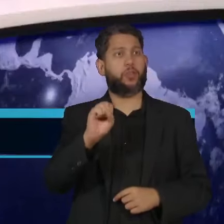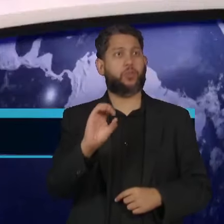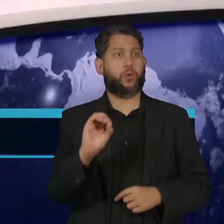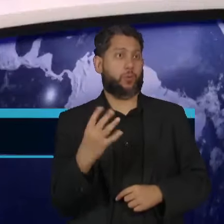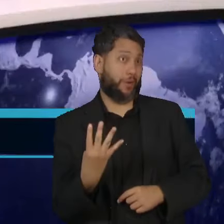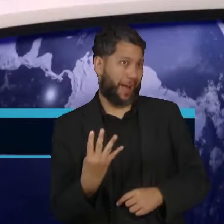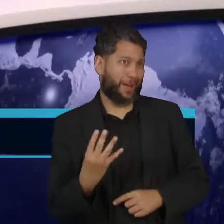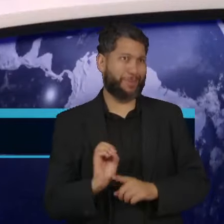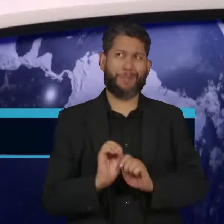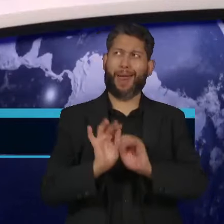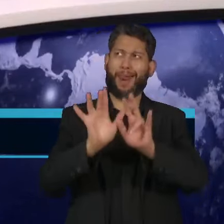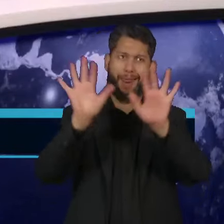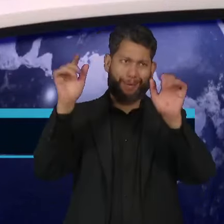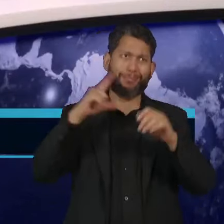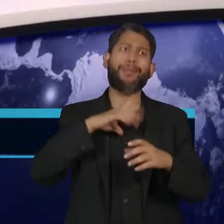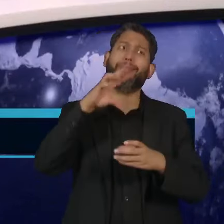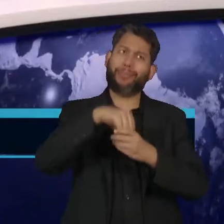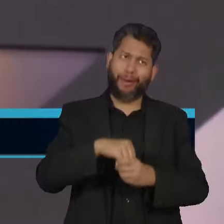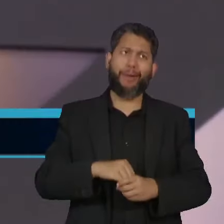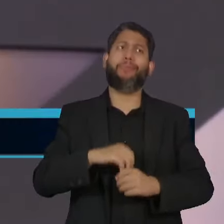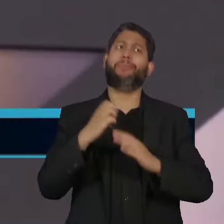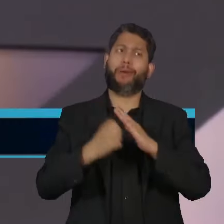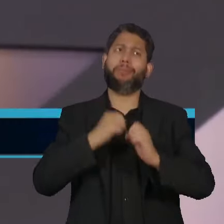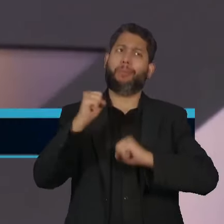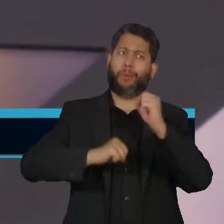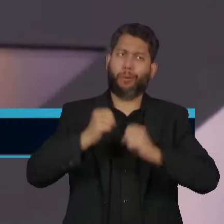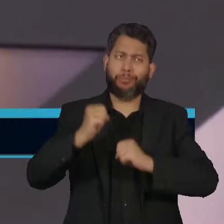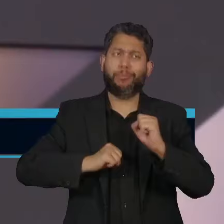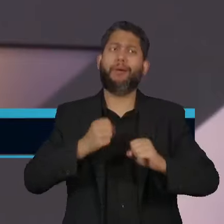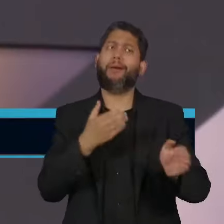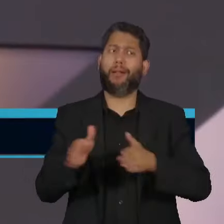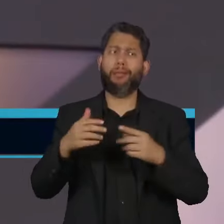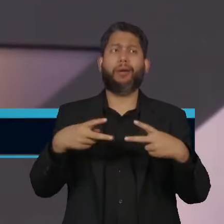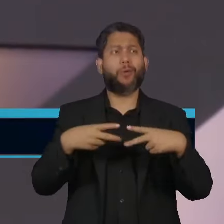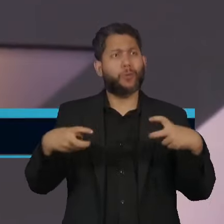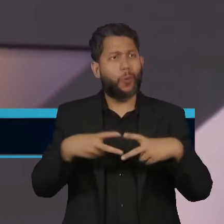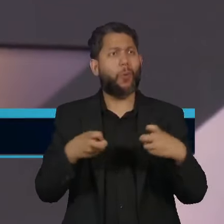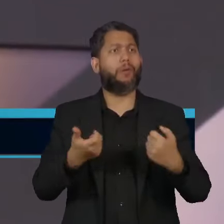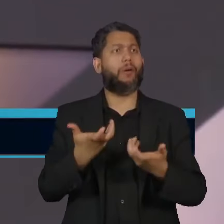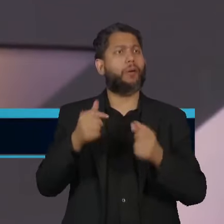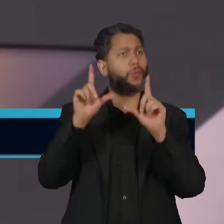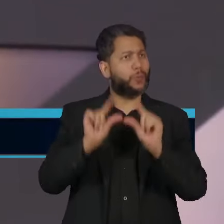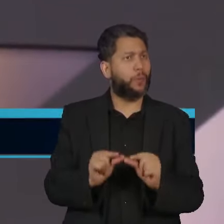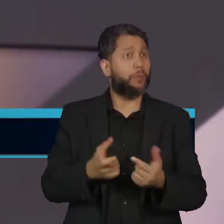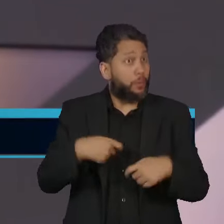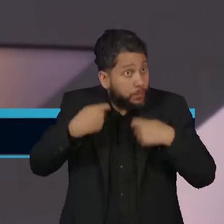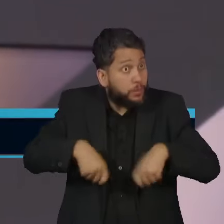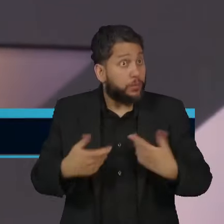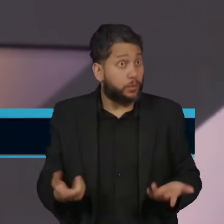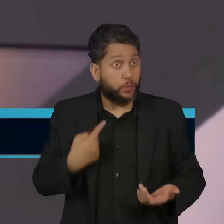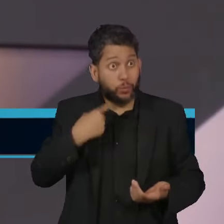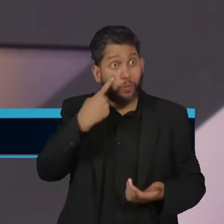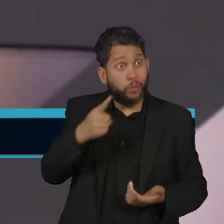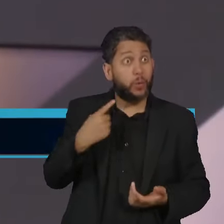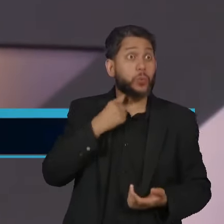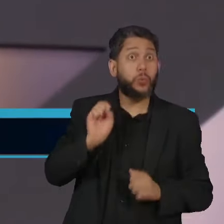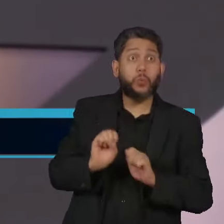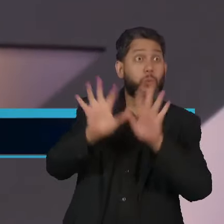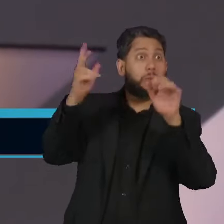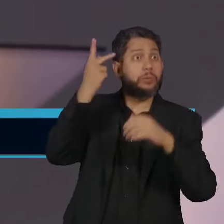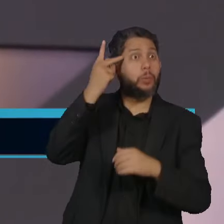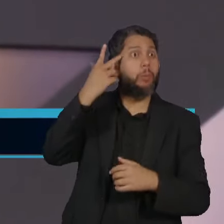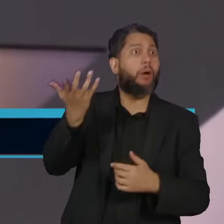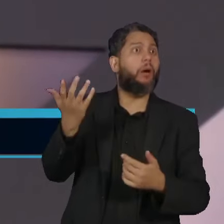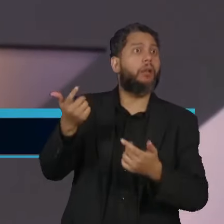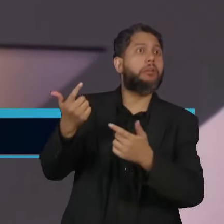exige toda uma discussão entre as montadoras e a Petrobras para uma redução. É necessário, a gente está vendo como a poluição está atingindo São Paulo, está